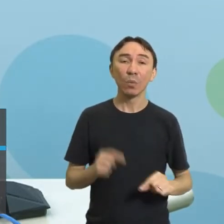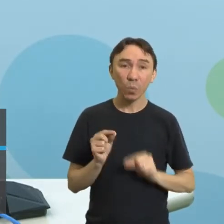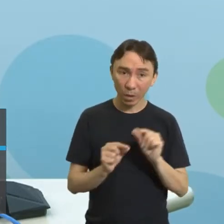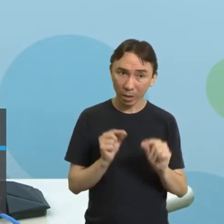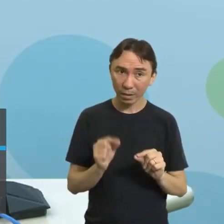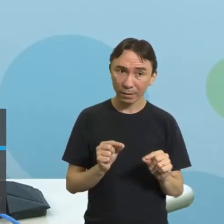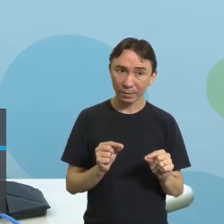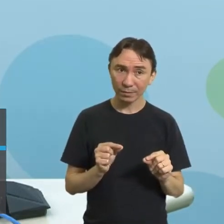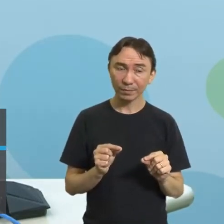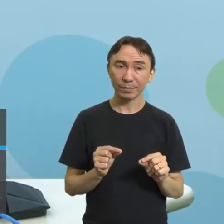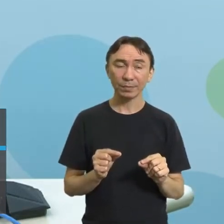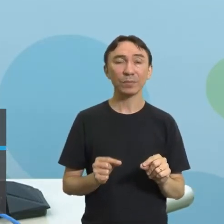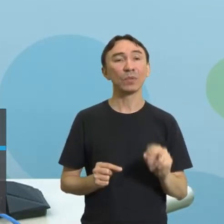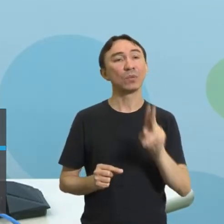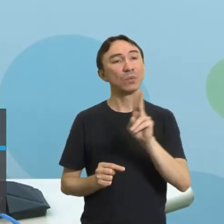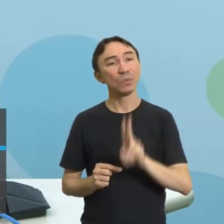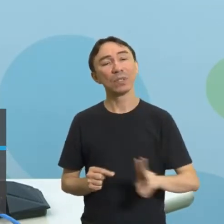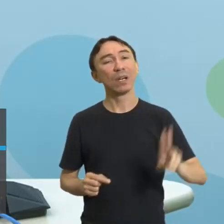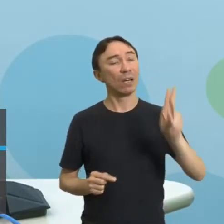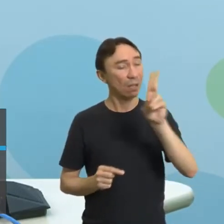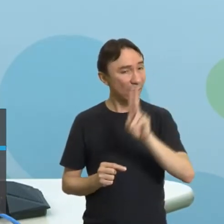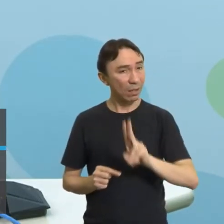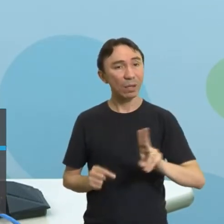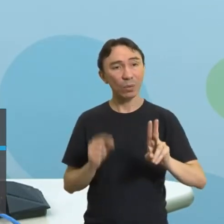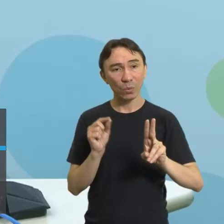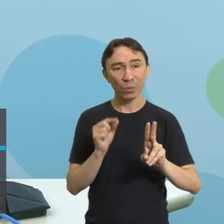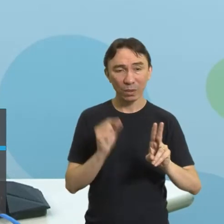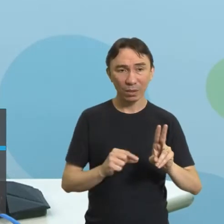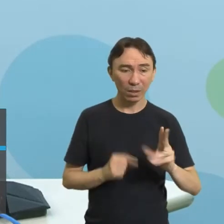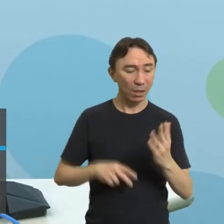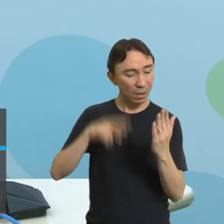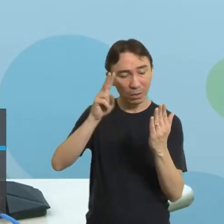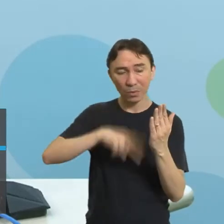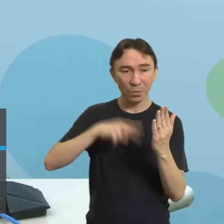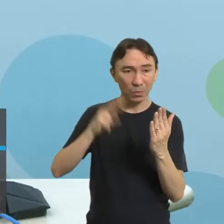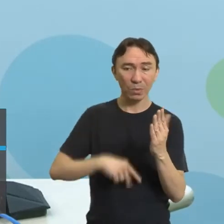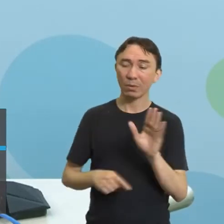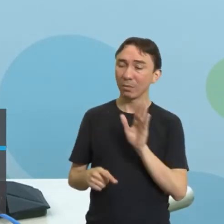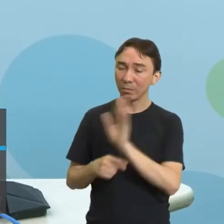utilizar a leitura compartilhada na sala de aula, tá?